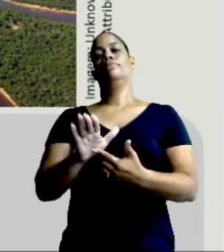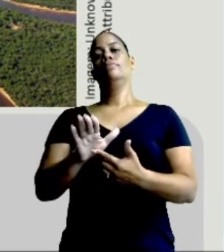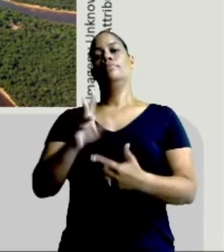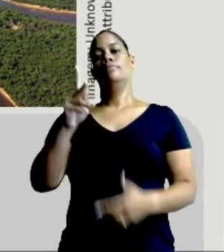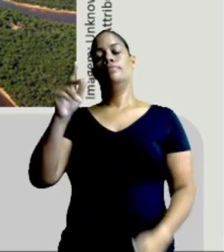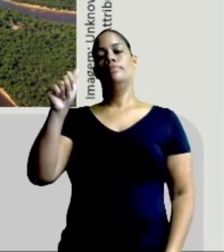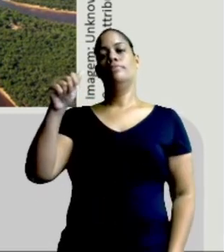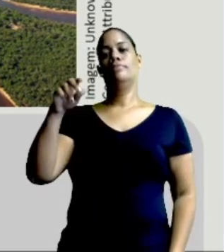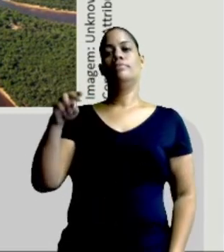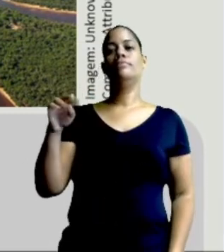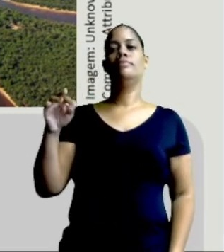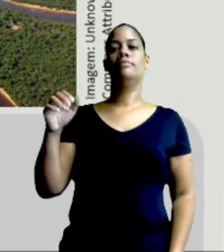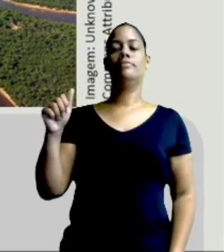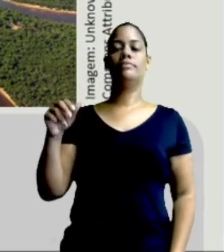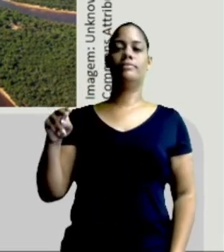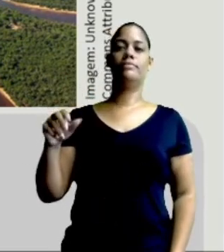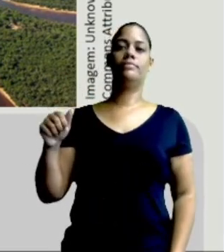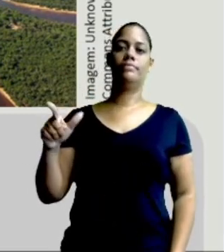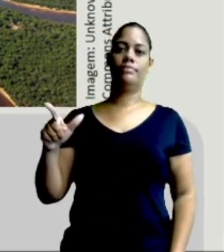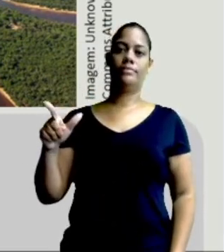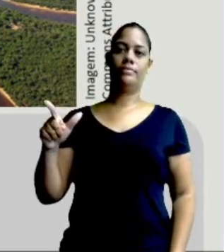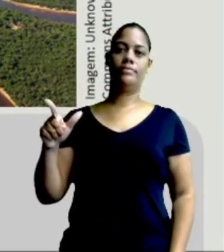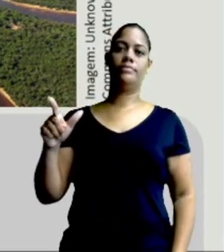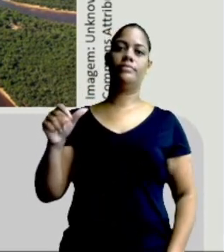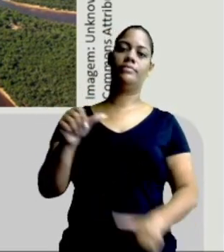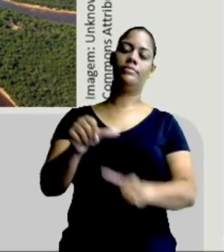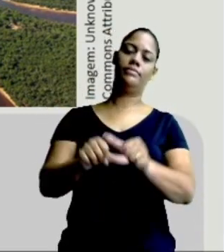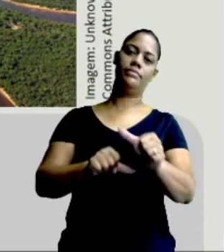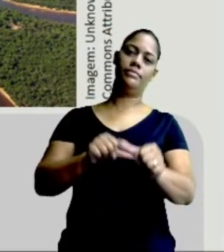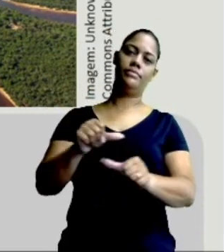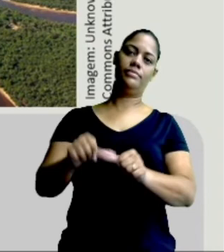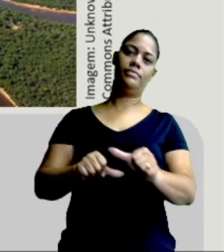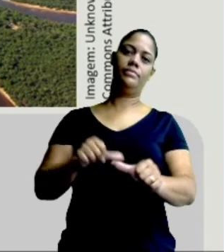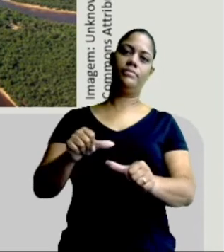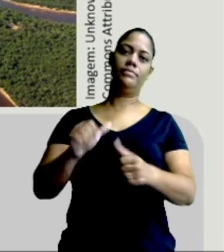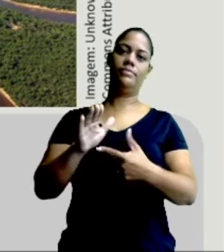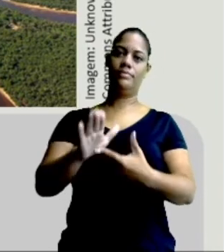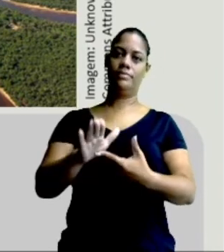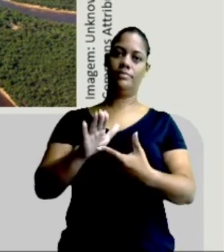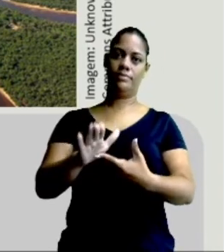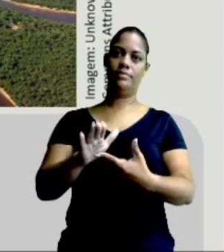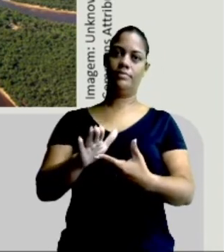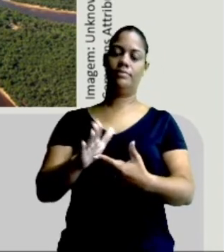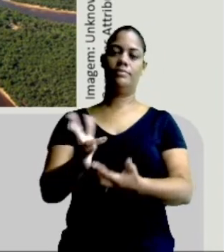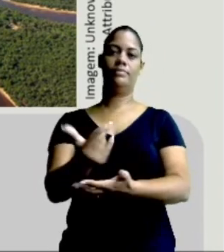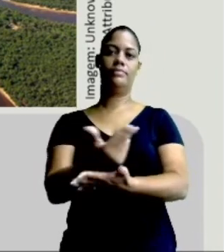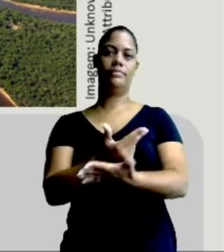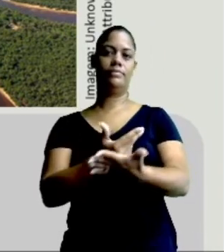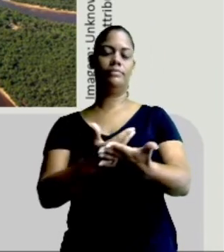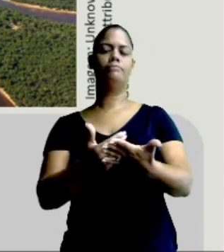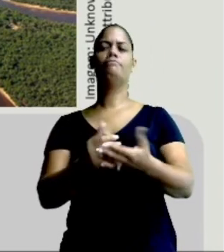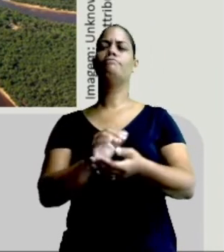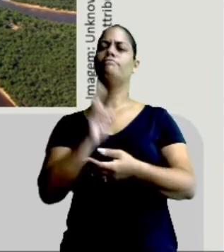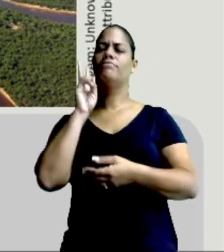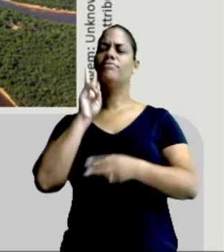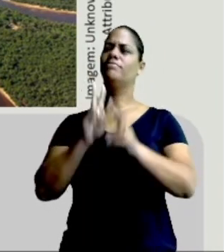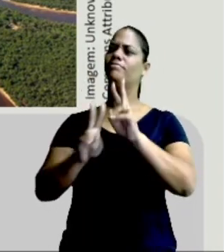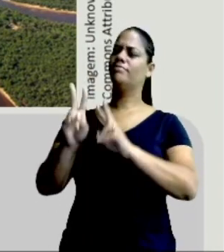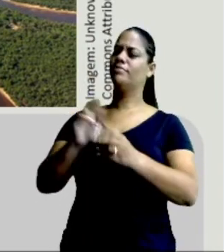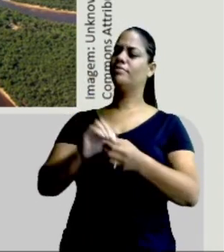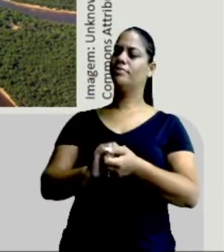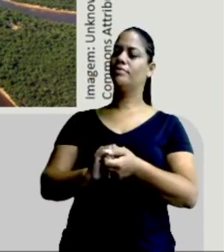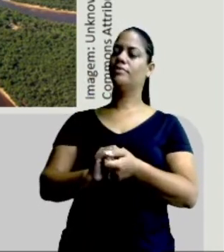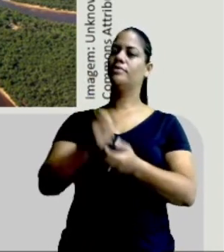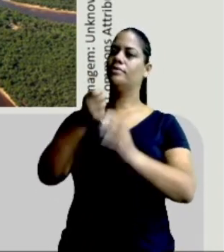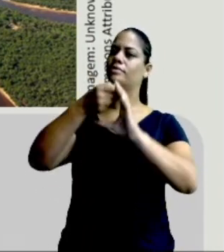do Pantanal. É a vegetação de transição que aparece com faixas situadas entre 2 domínios